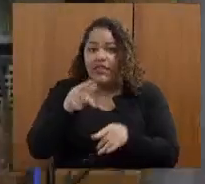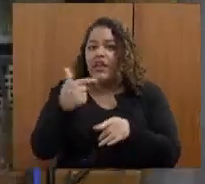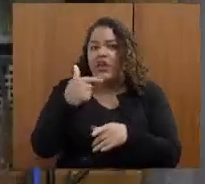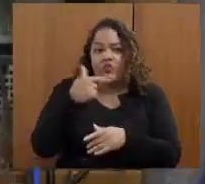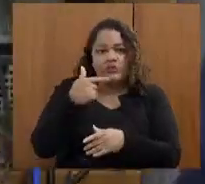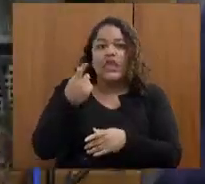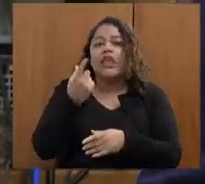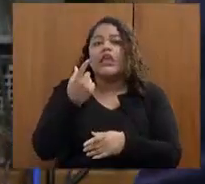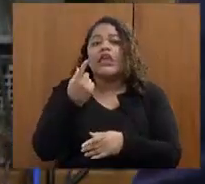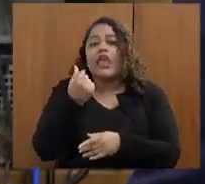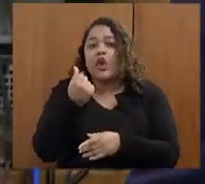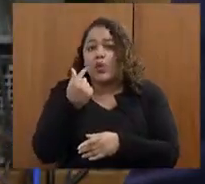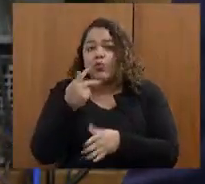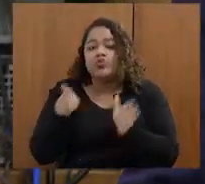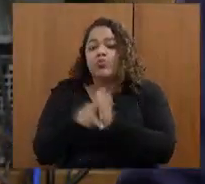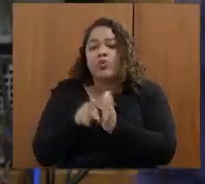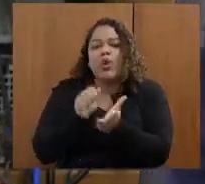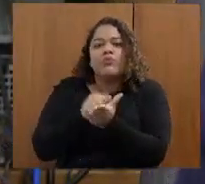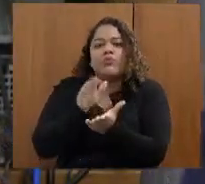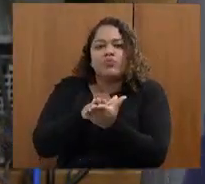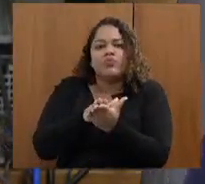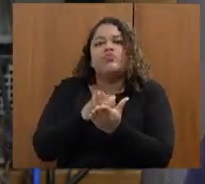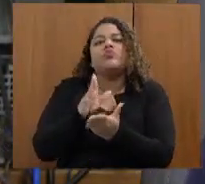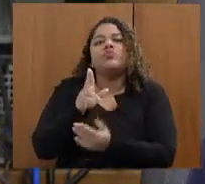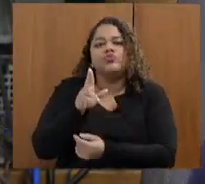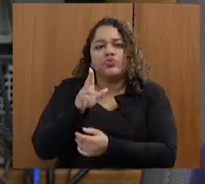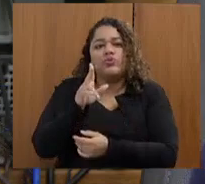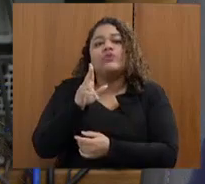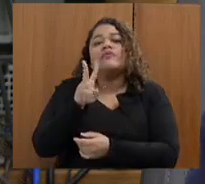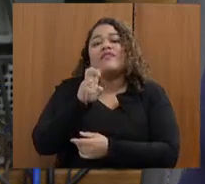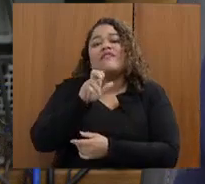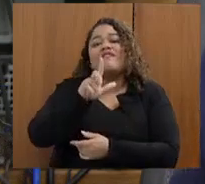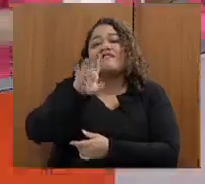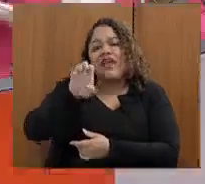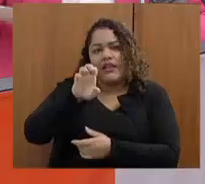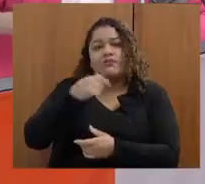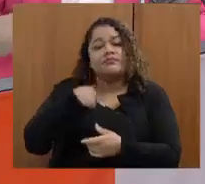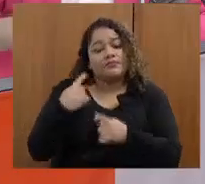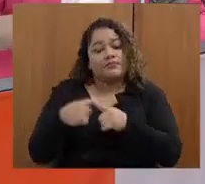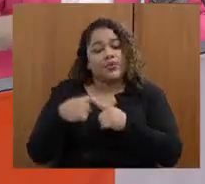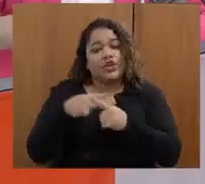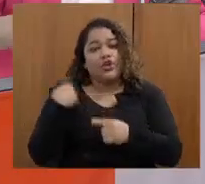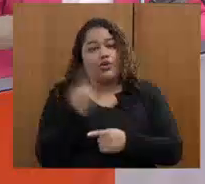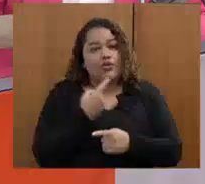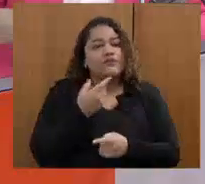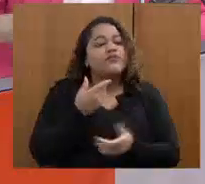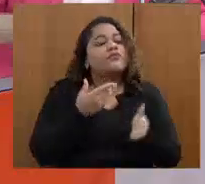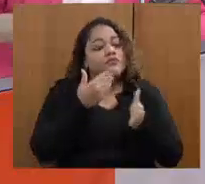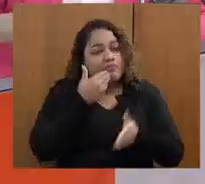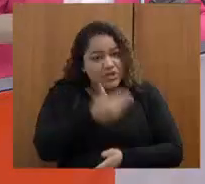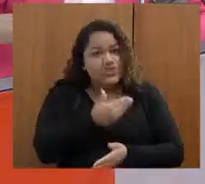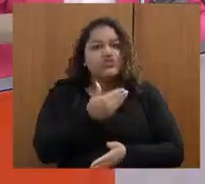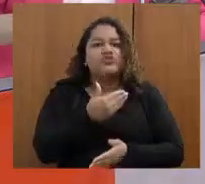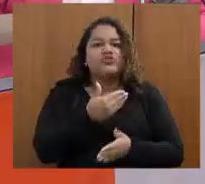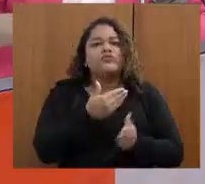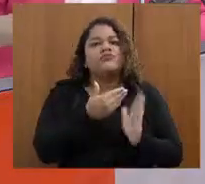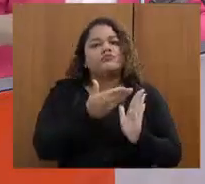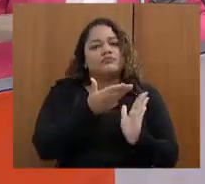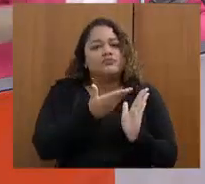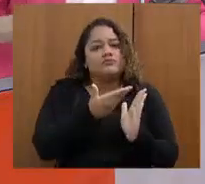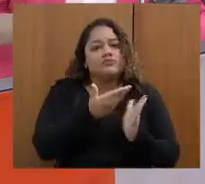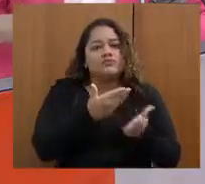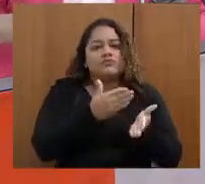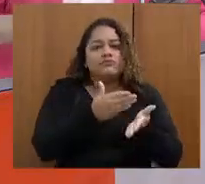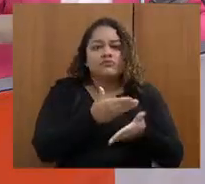a questão dos extratos de tudo isso aqui pela comissão até convido todas assinarem comigo para que a gente possa comprovar a partir da boa-fé Claro